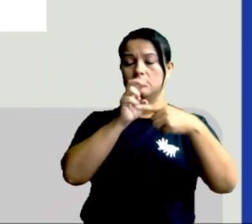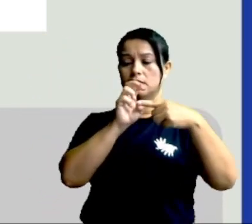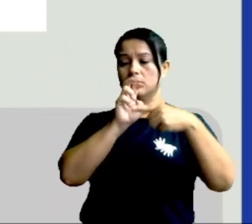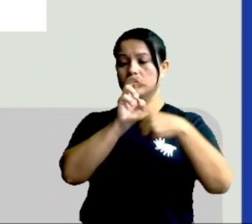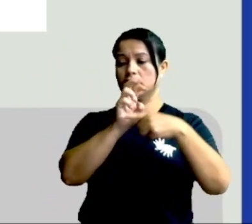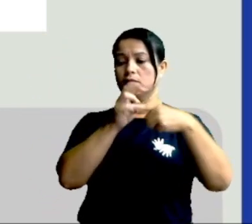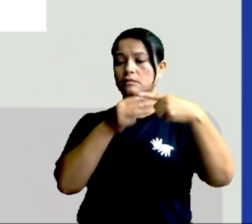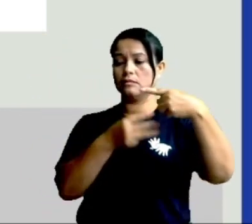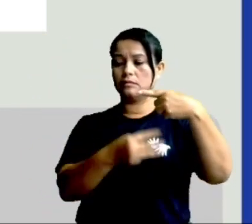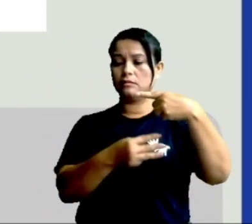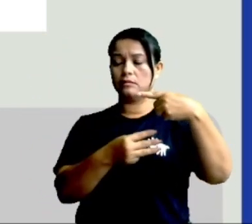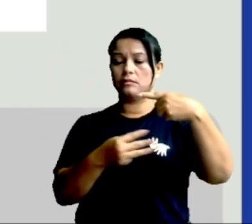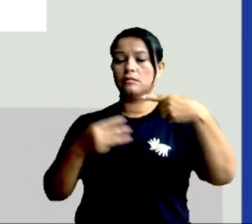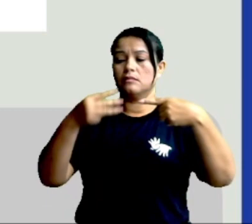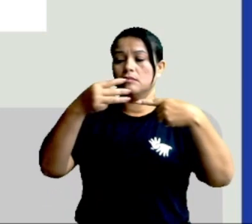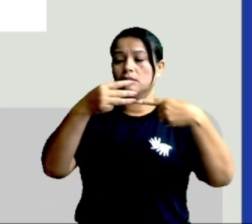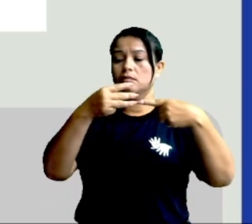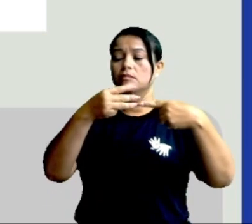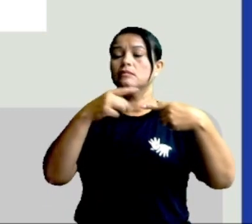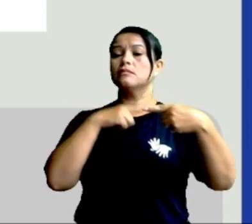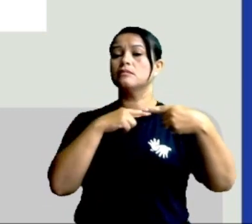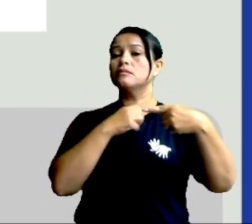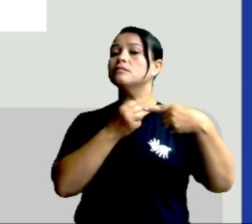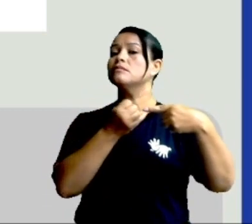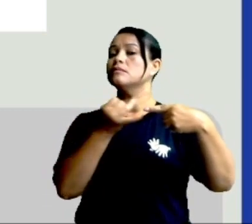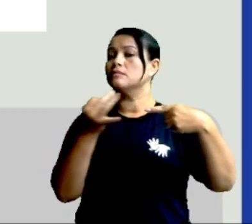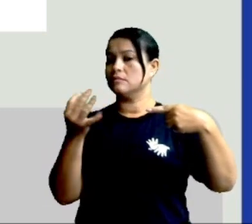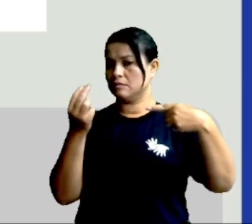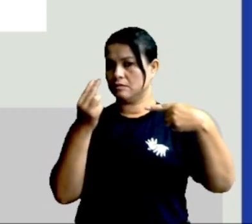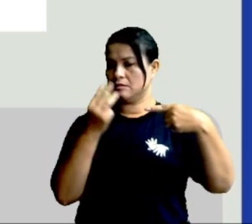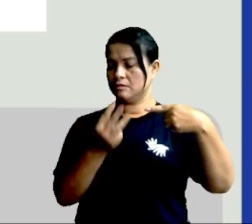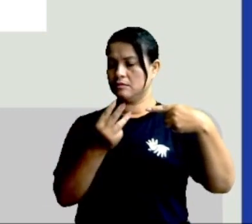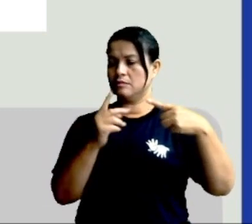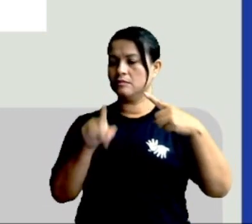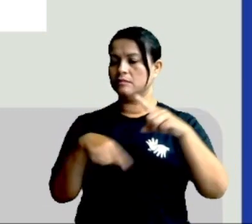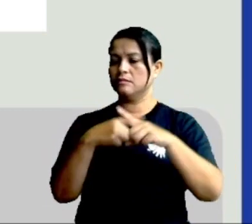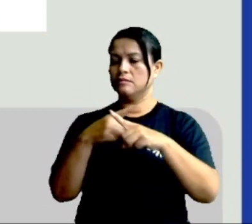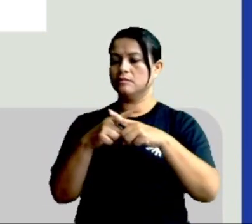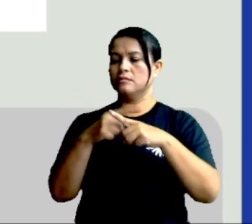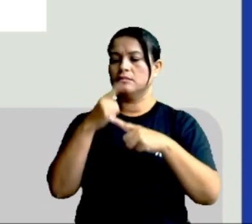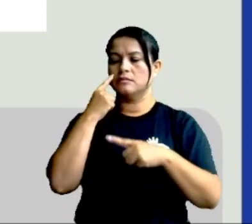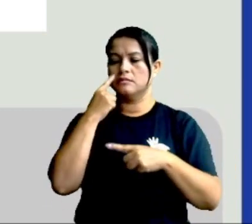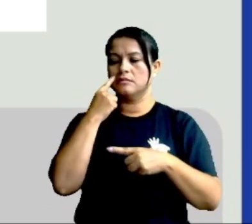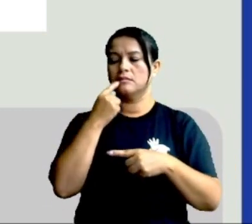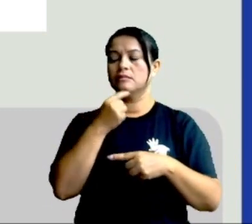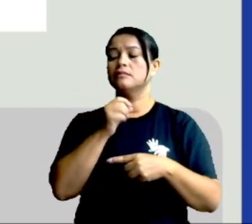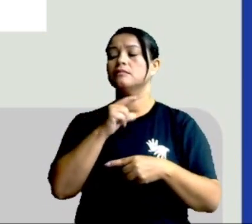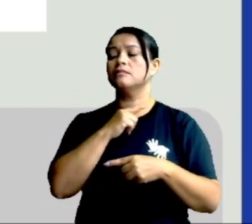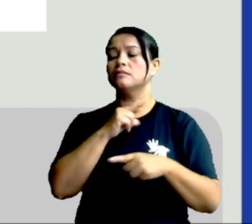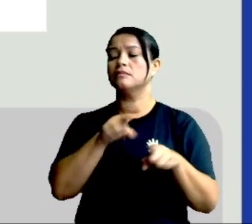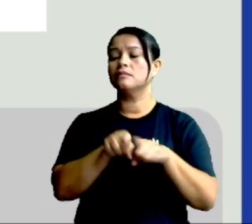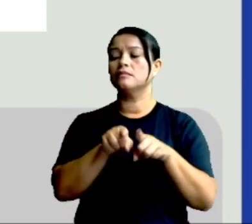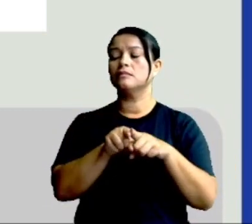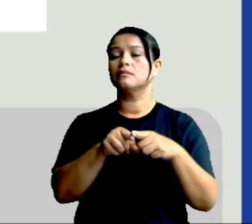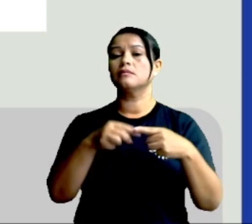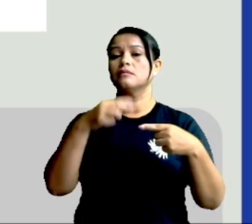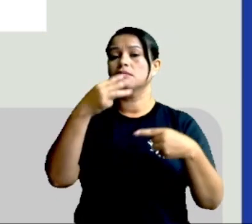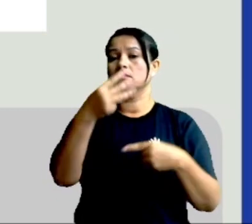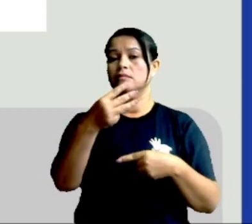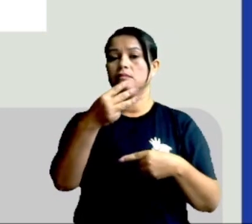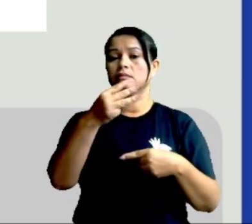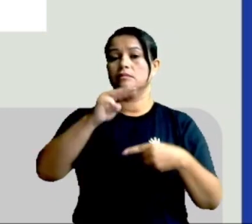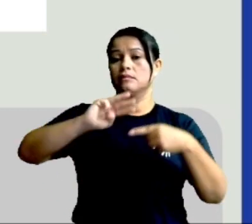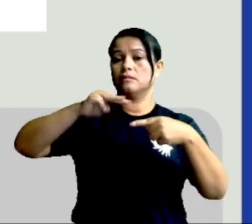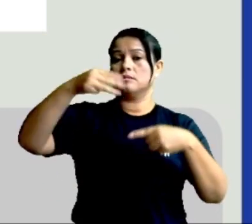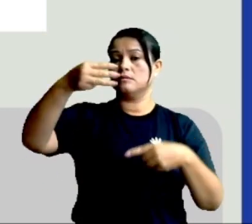a 3. Eu vou querer ele quantas vezes? 3 vezes, tá certo? E o 3 vai ser o